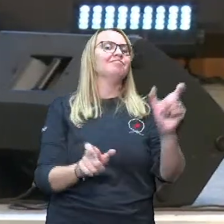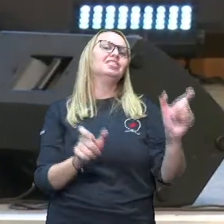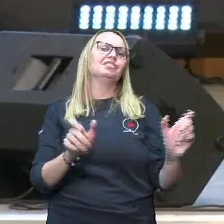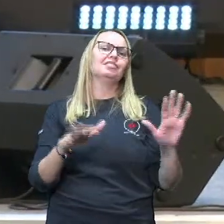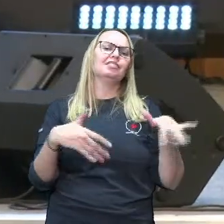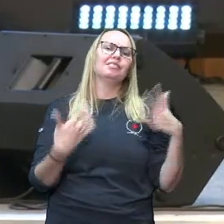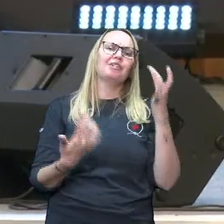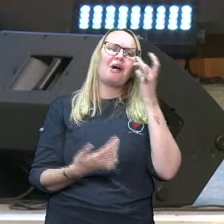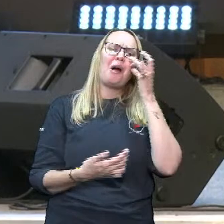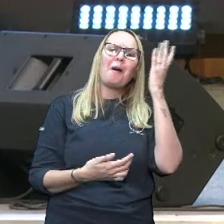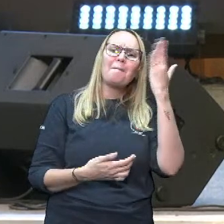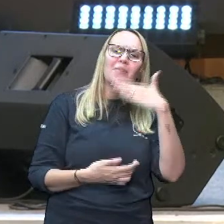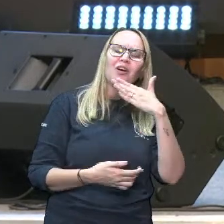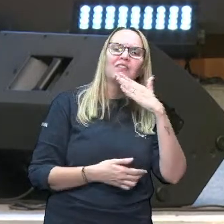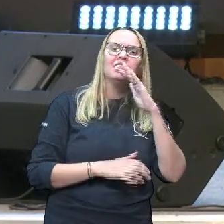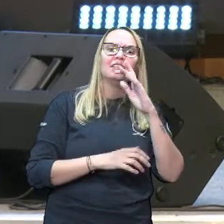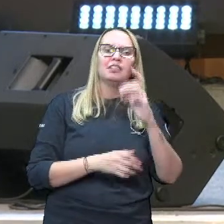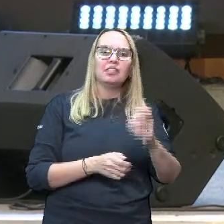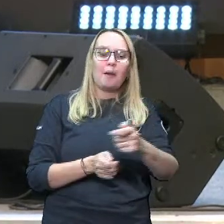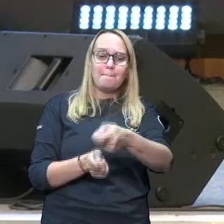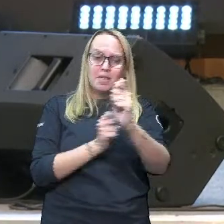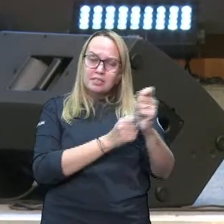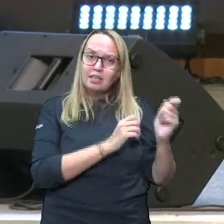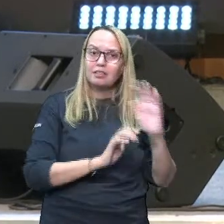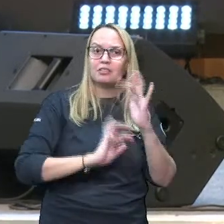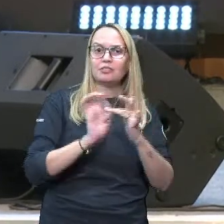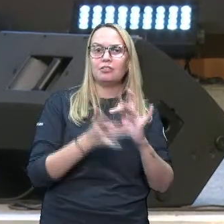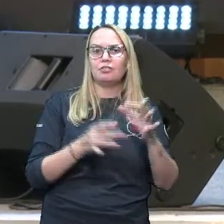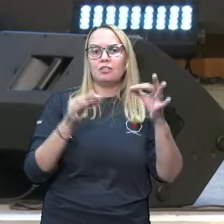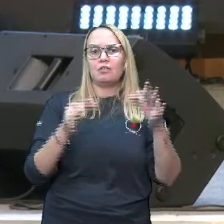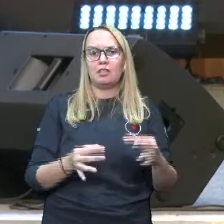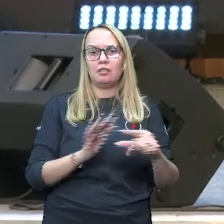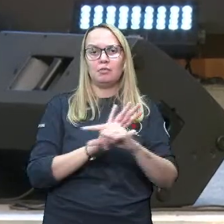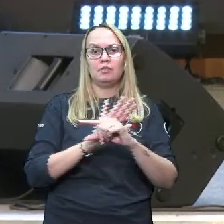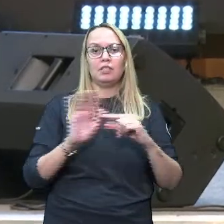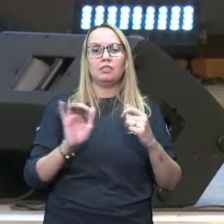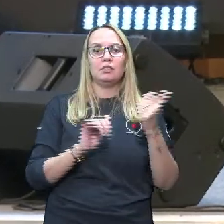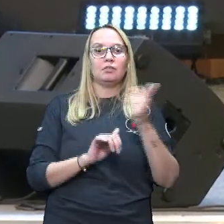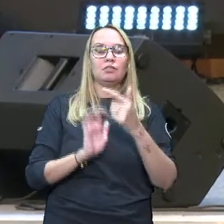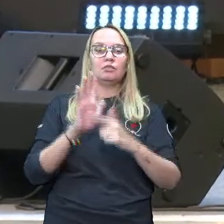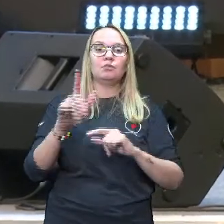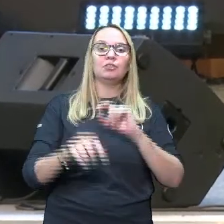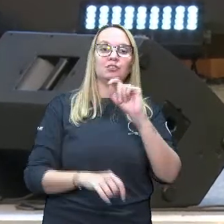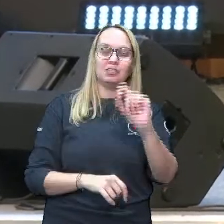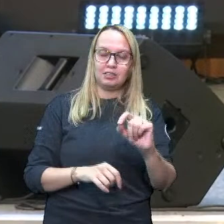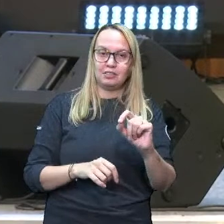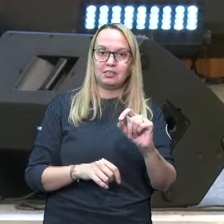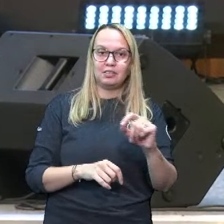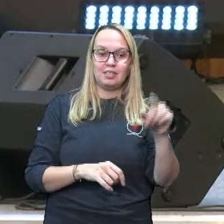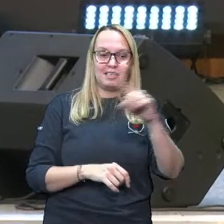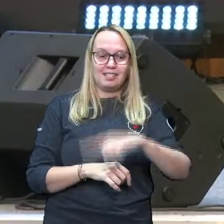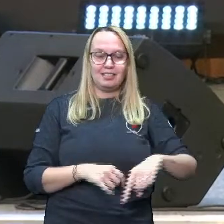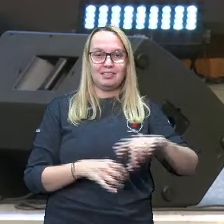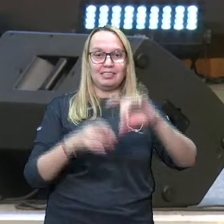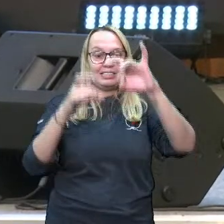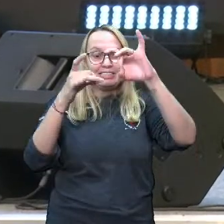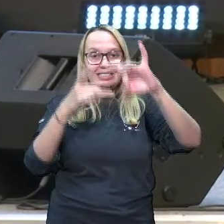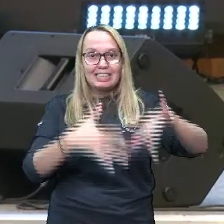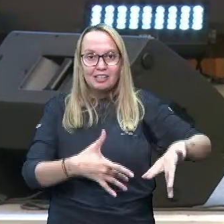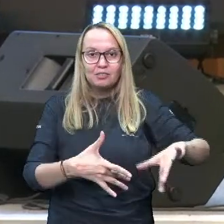que a pescaria de Jesus deu certo? É porque o verso 11 do capítulo 5 diz: e eles deixaram tudo e o